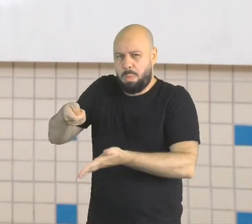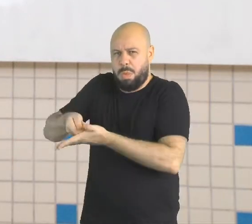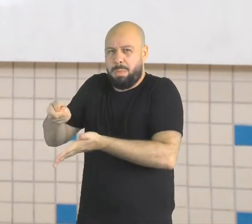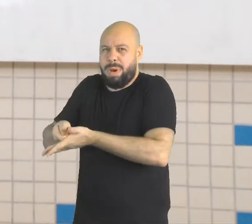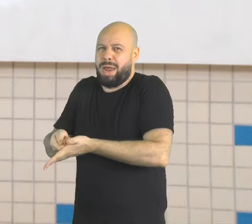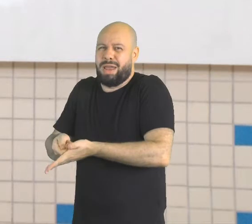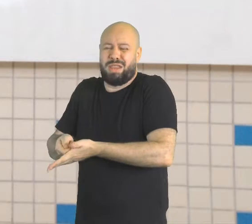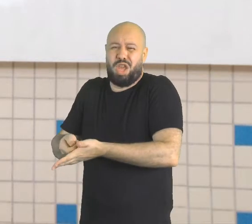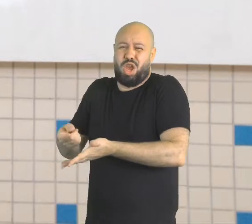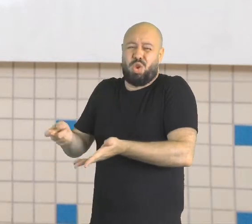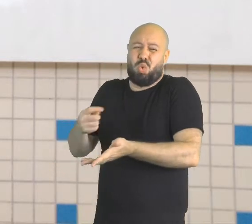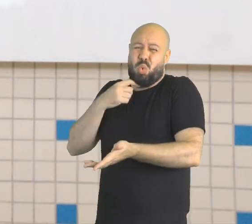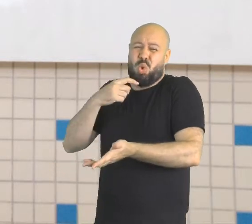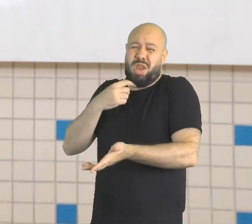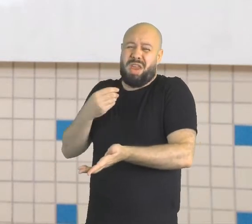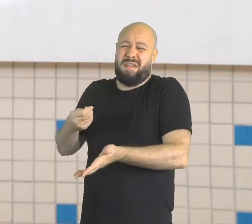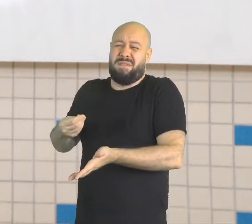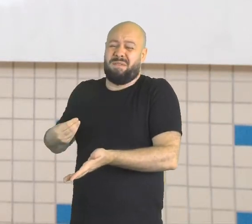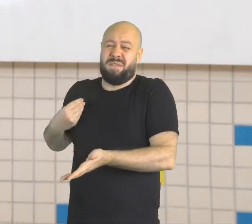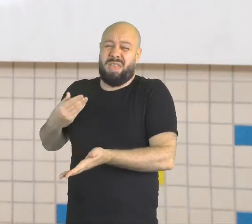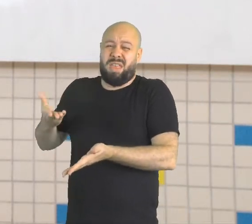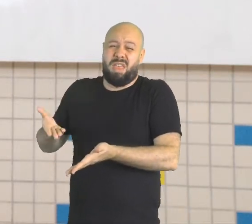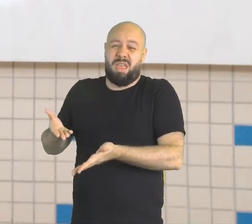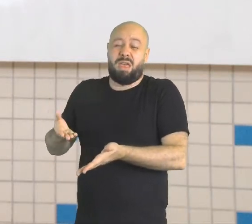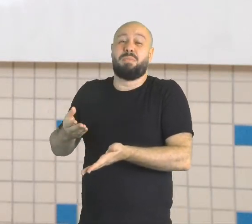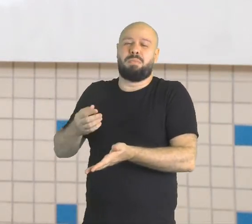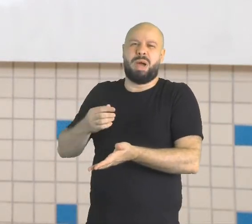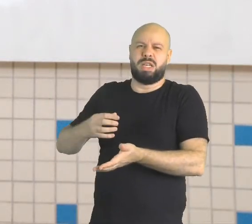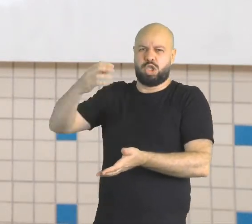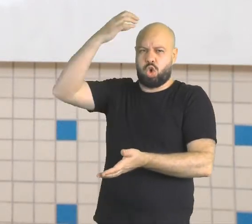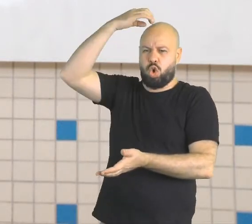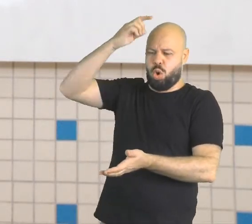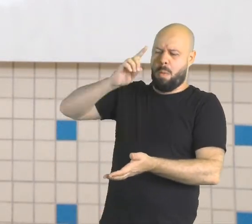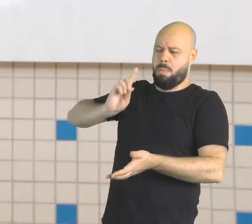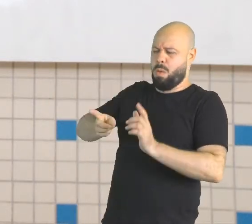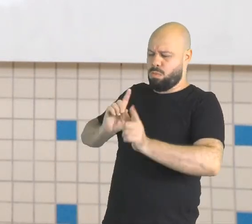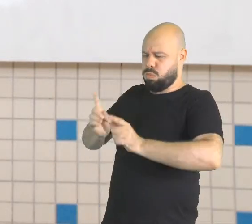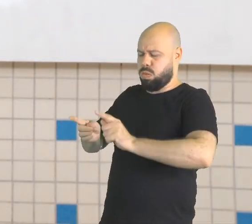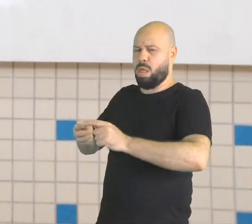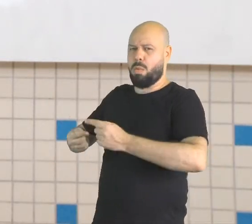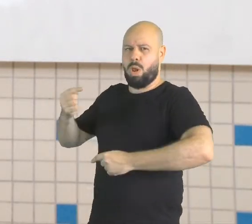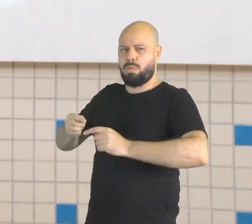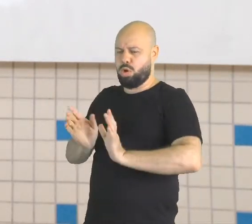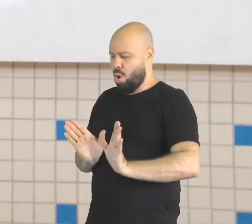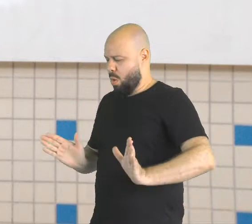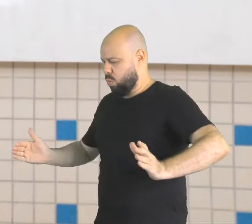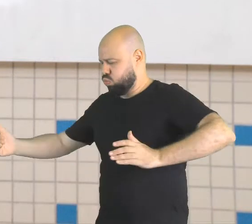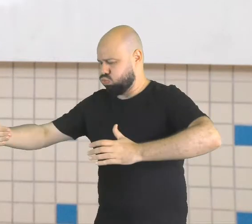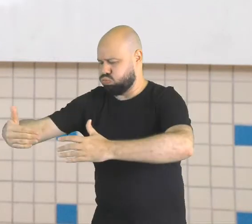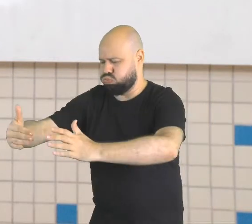nativos a se aldearem, a ficarem presos em aldeias, políticas de cercamento.